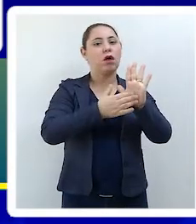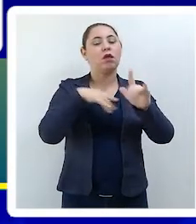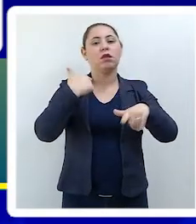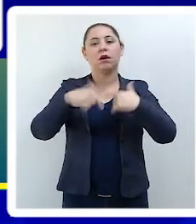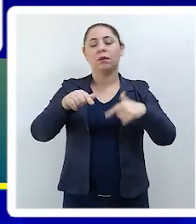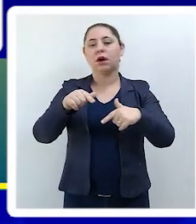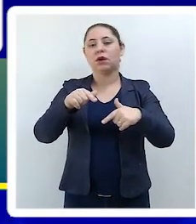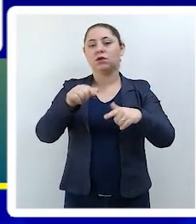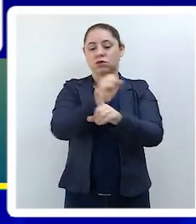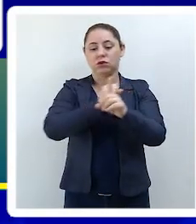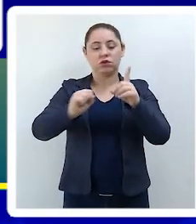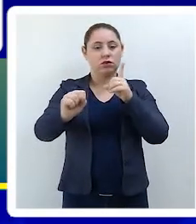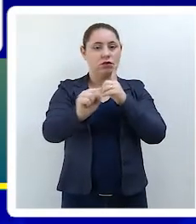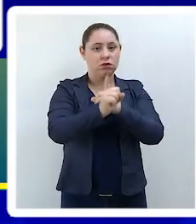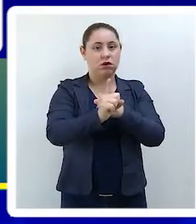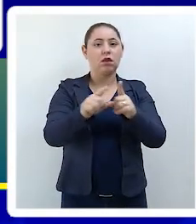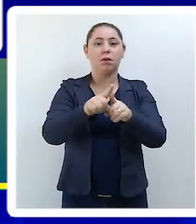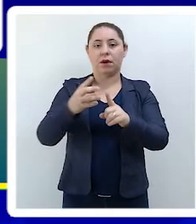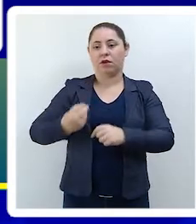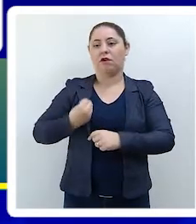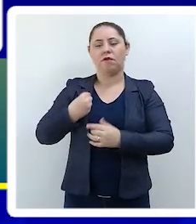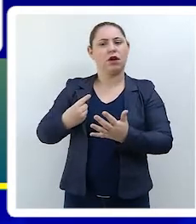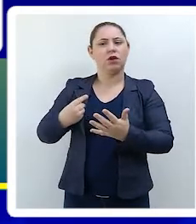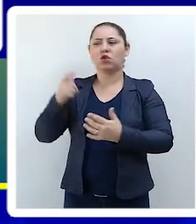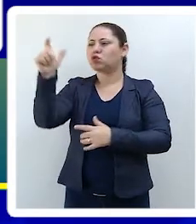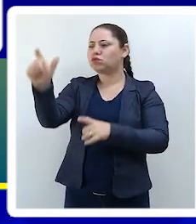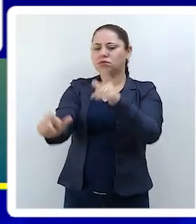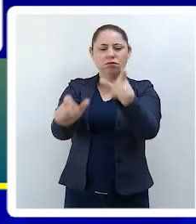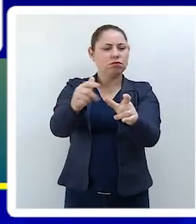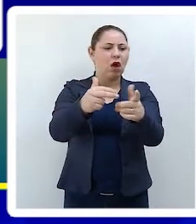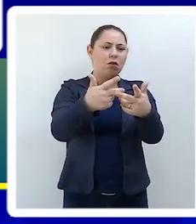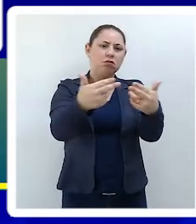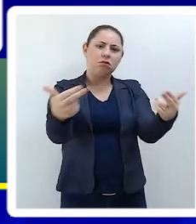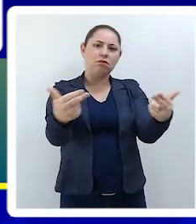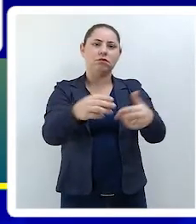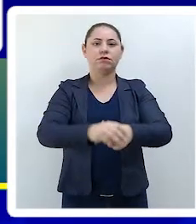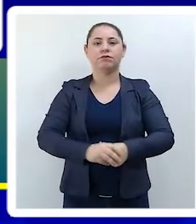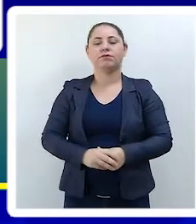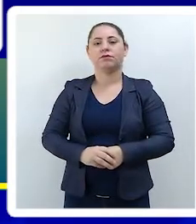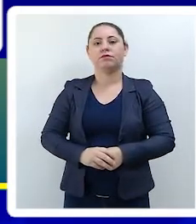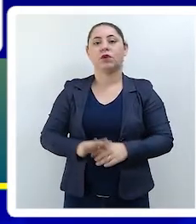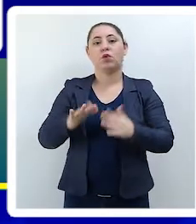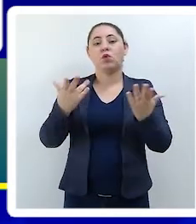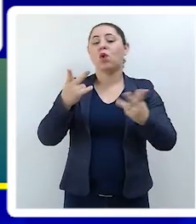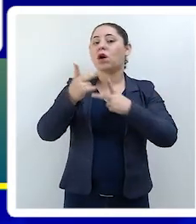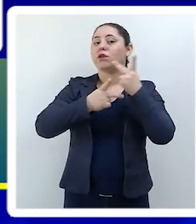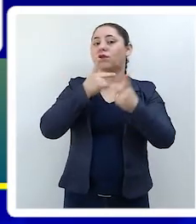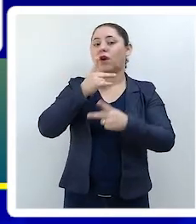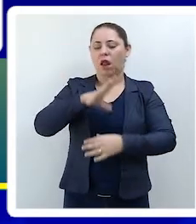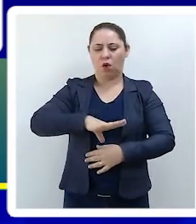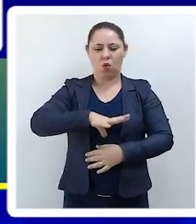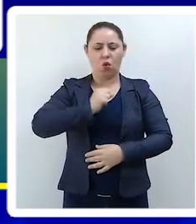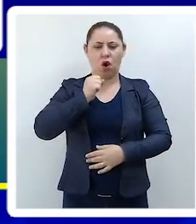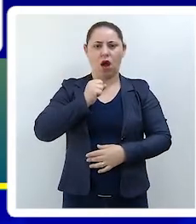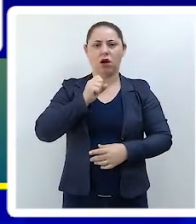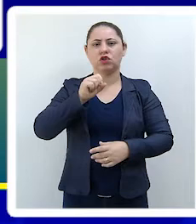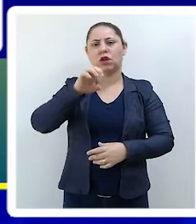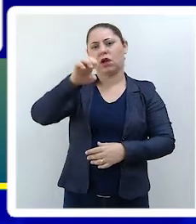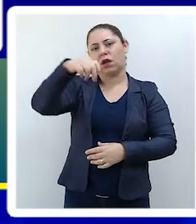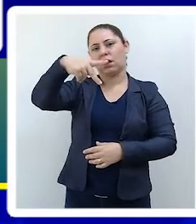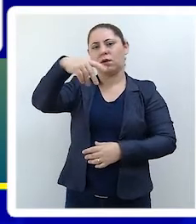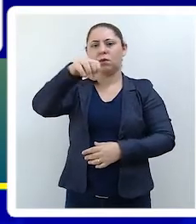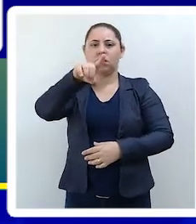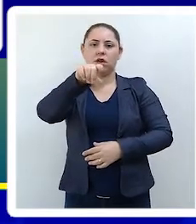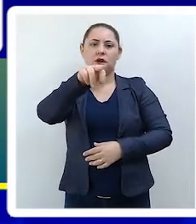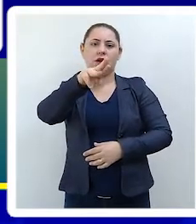representam para a sociedade e na vida de outras pessoas. Quando nós falamos em empoderamento,